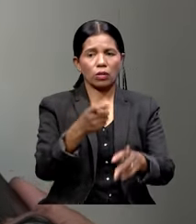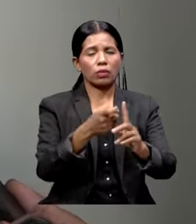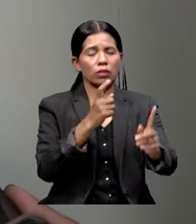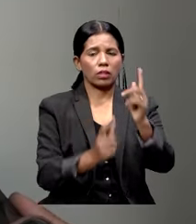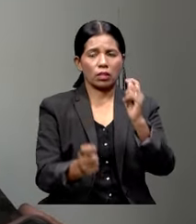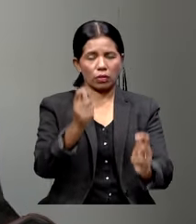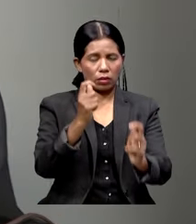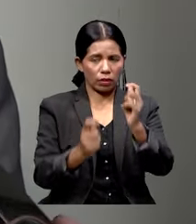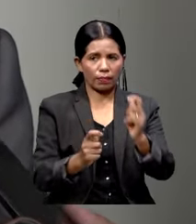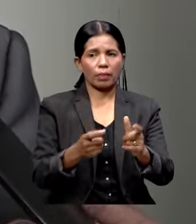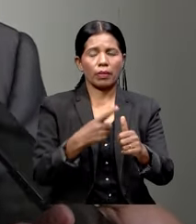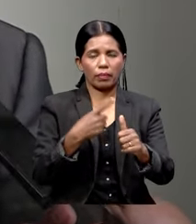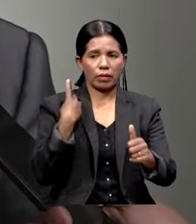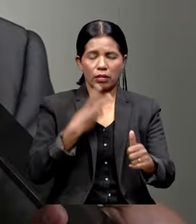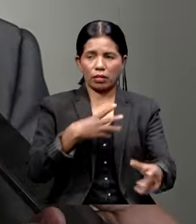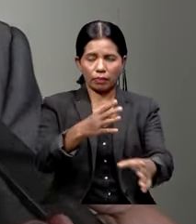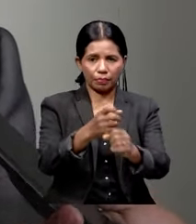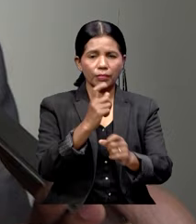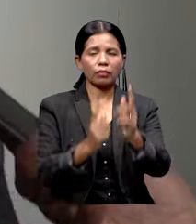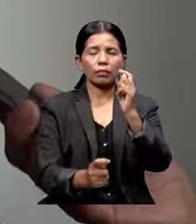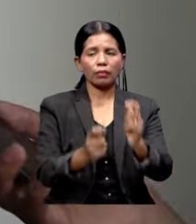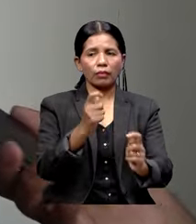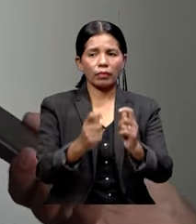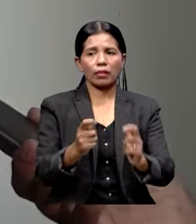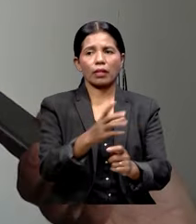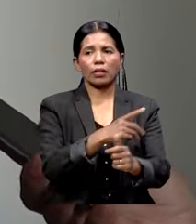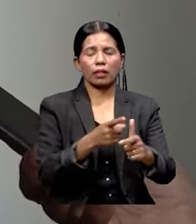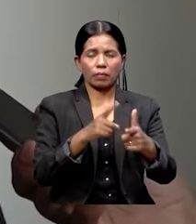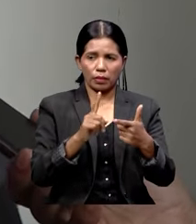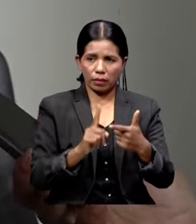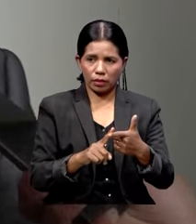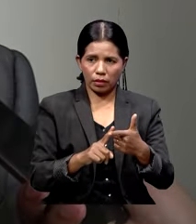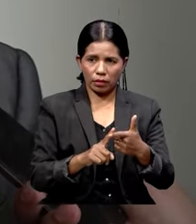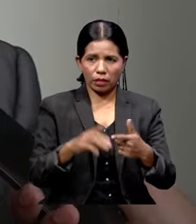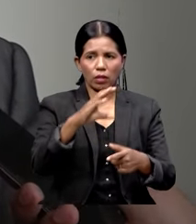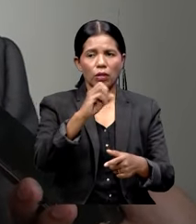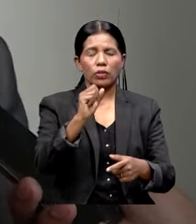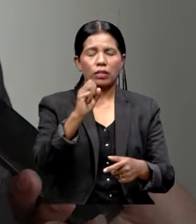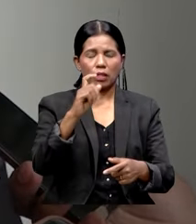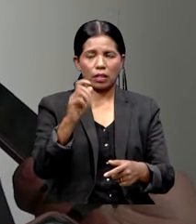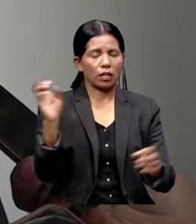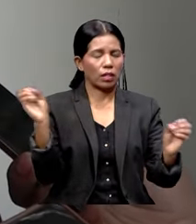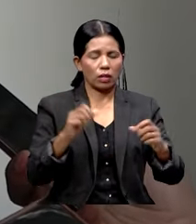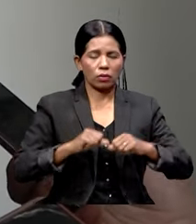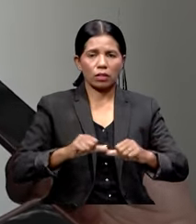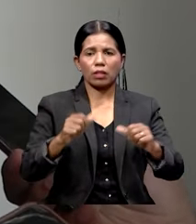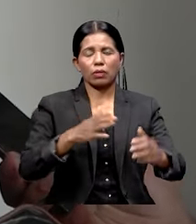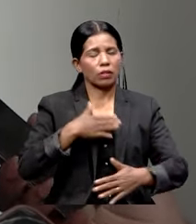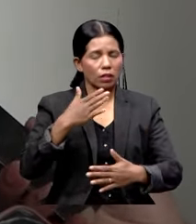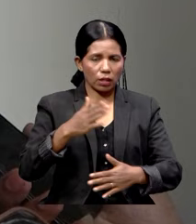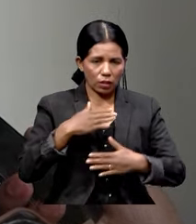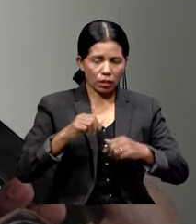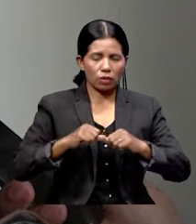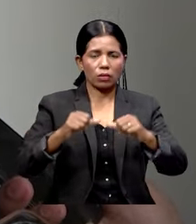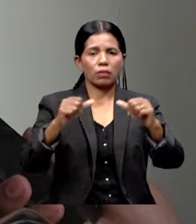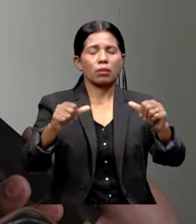Recurso. Primeiro, estamos no tribunal de primeira instância, mas depois, na Imba Cosette, lá contente, continua a